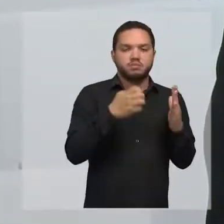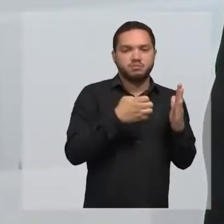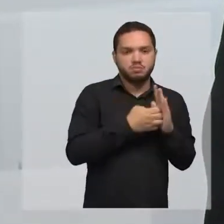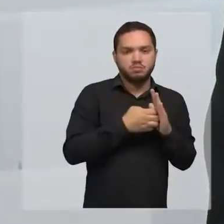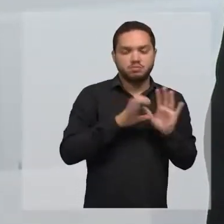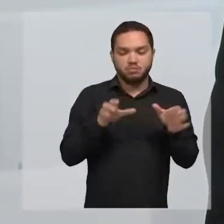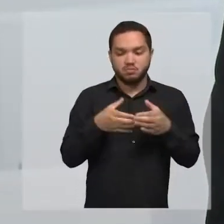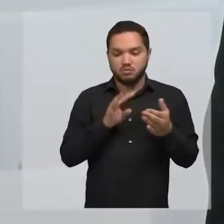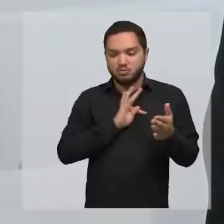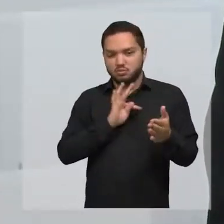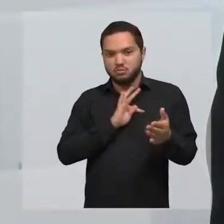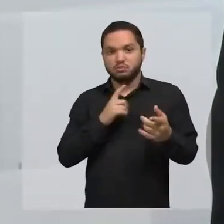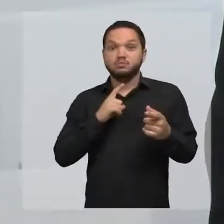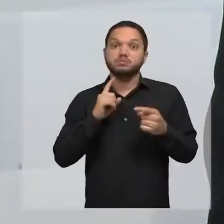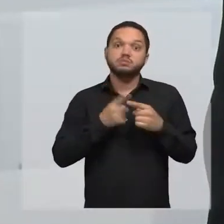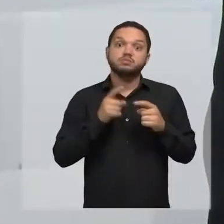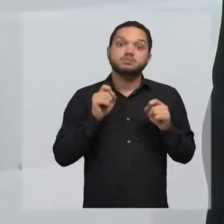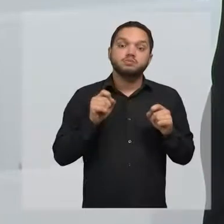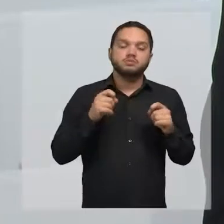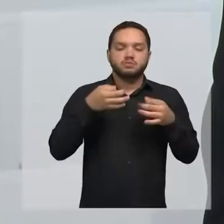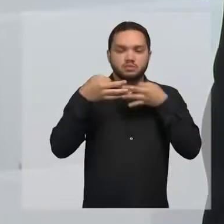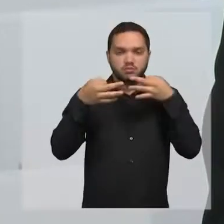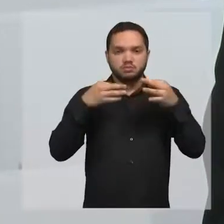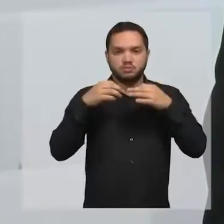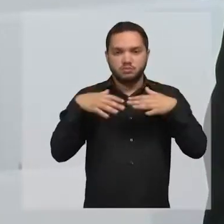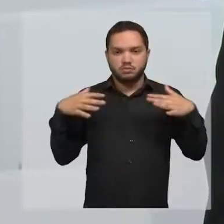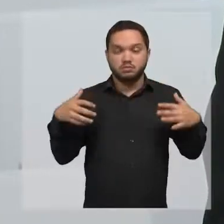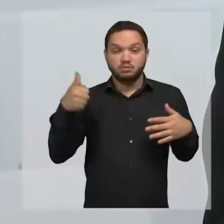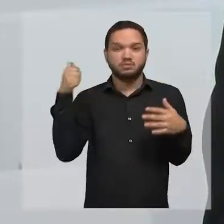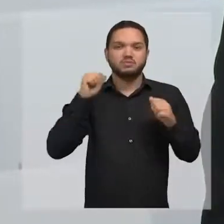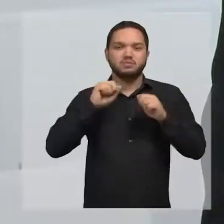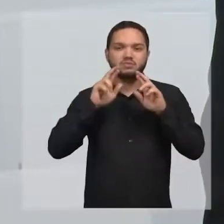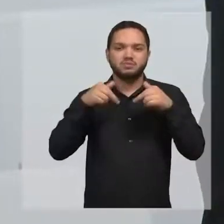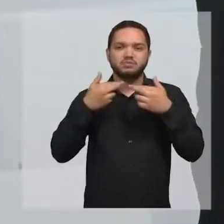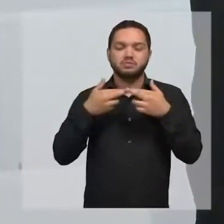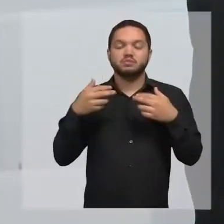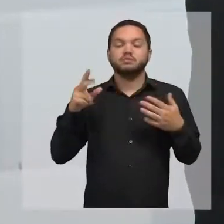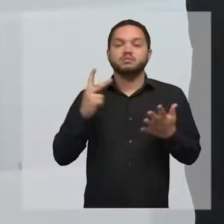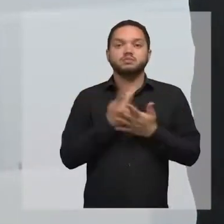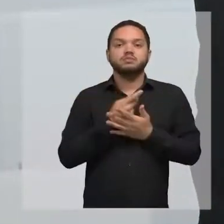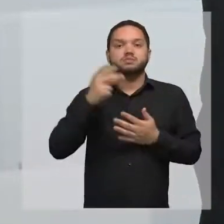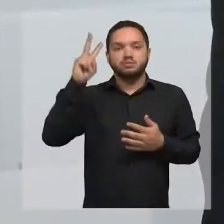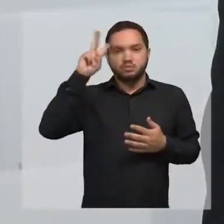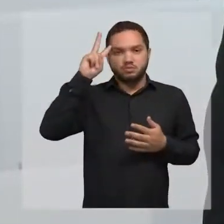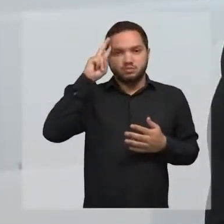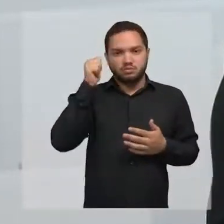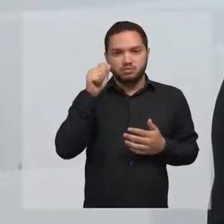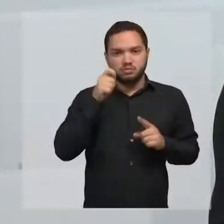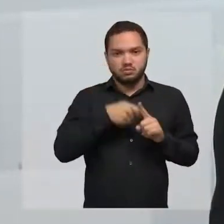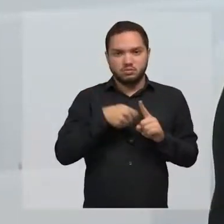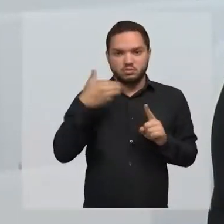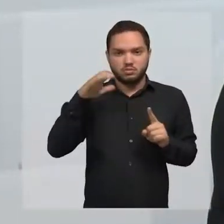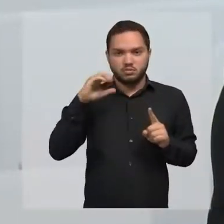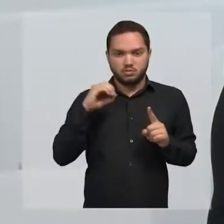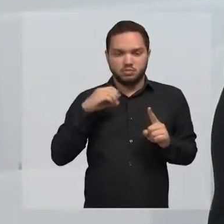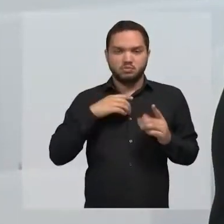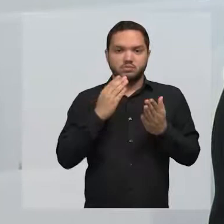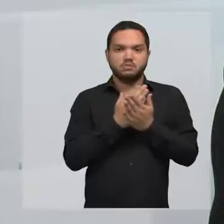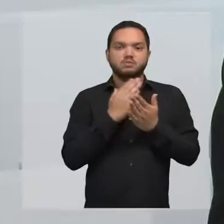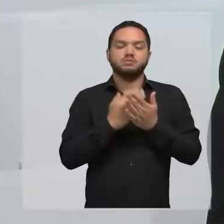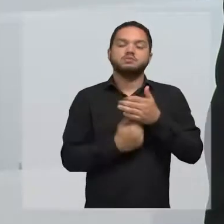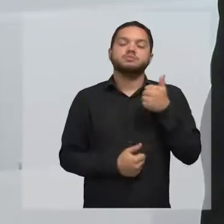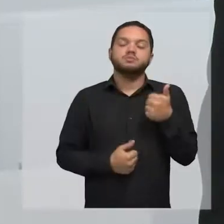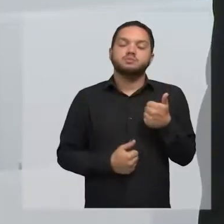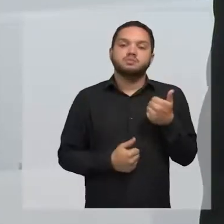sociedade, a segmentos profissionais técnicos por meio das audiências públicas. A primeira audiência pública aconteceu na segunda-feira, dia 11 de